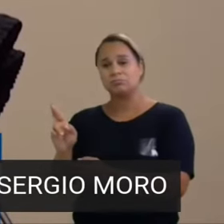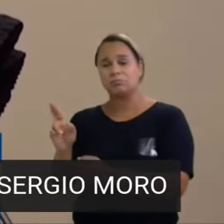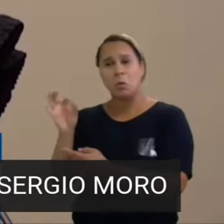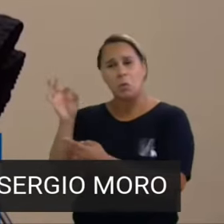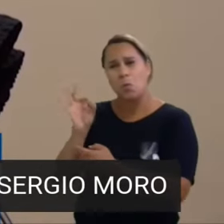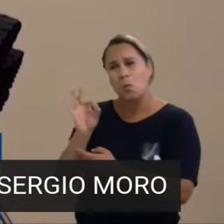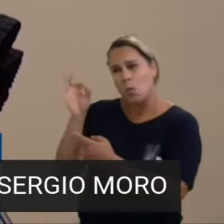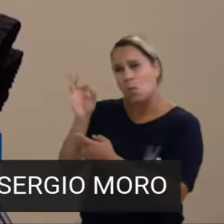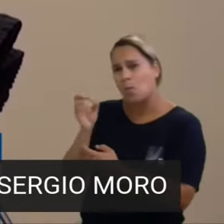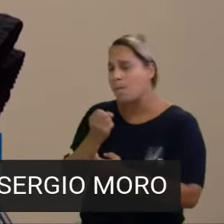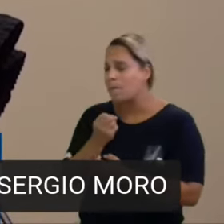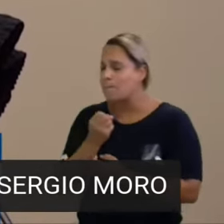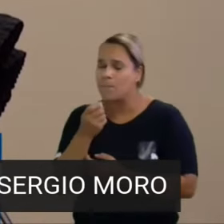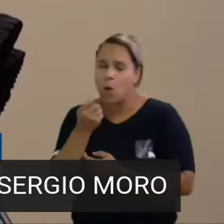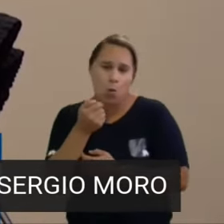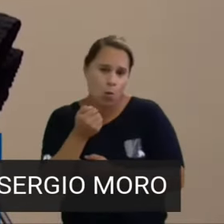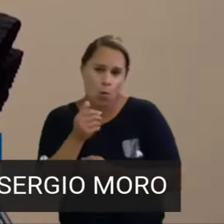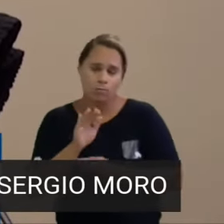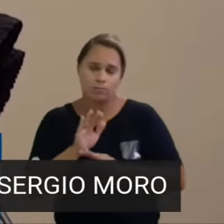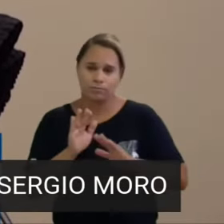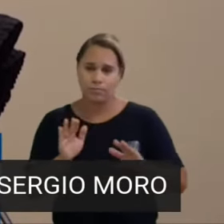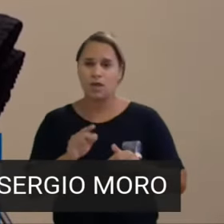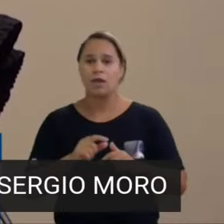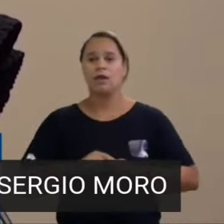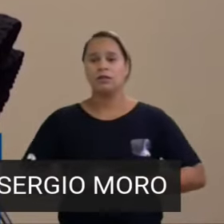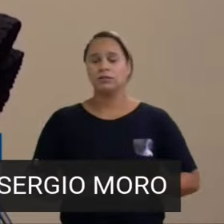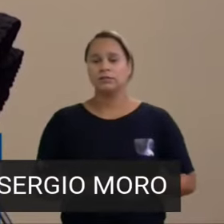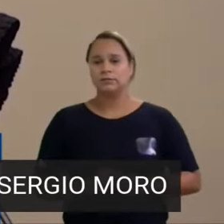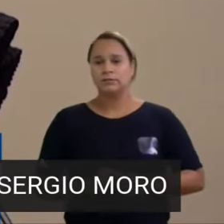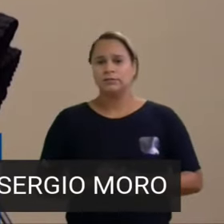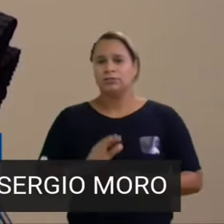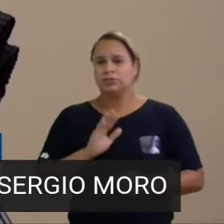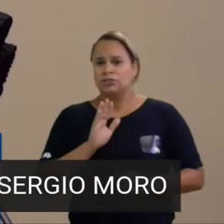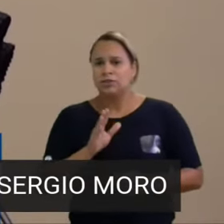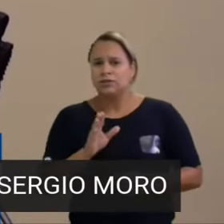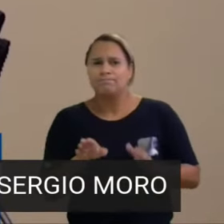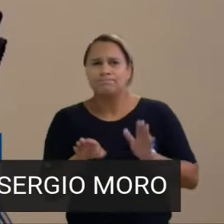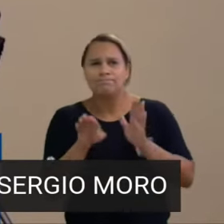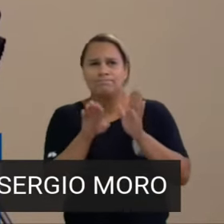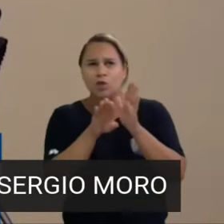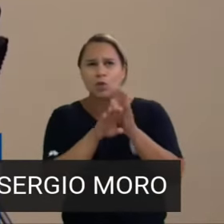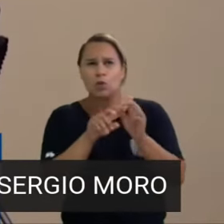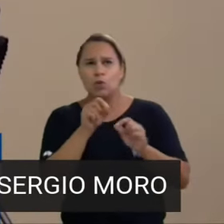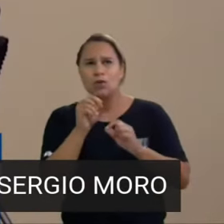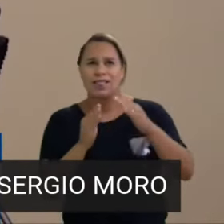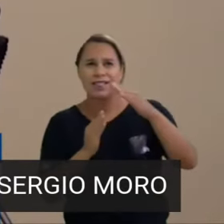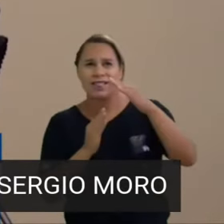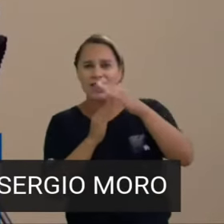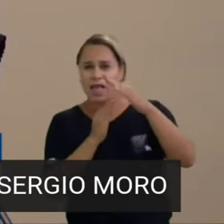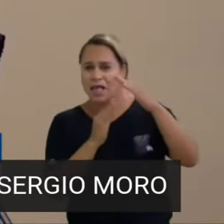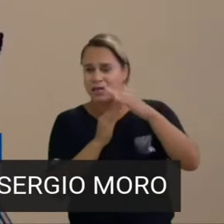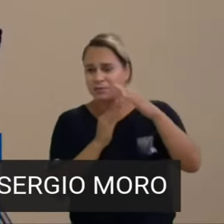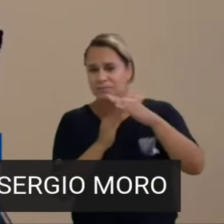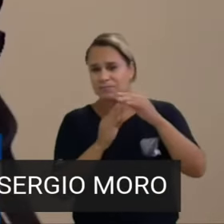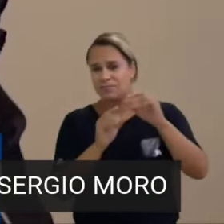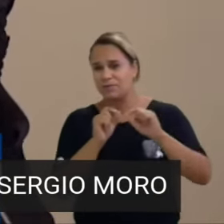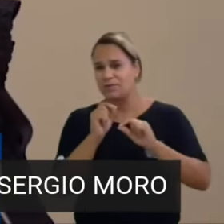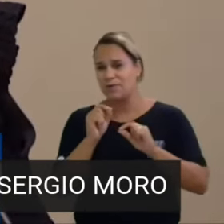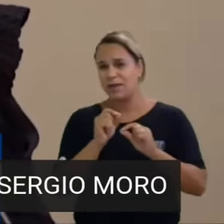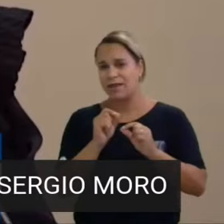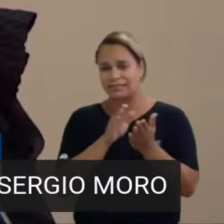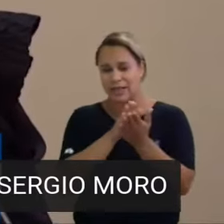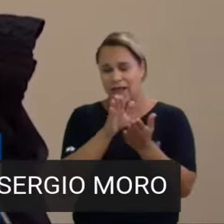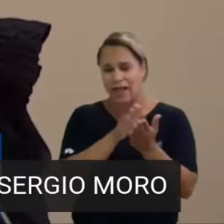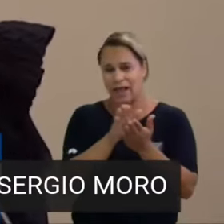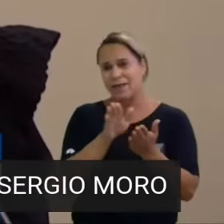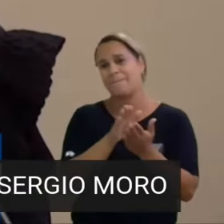revés percentual chegou a 45% do teto máximo. de despesas para vaga de